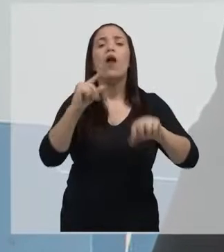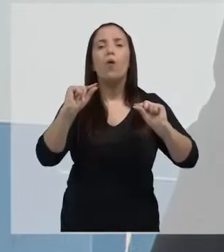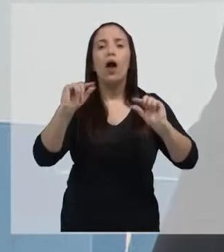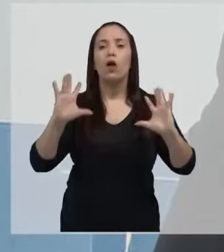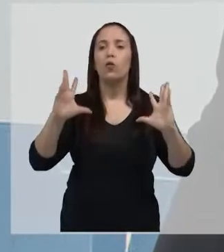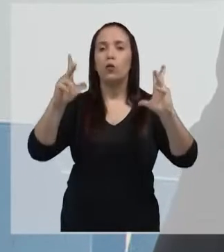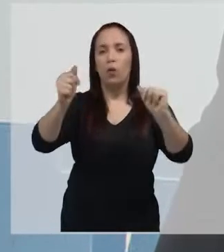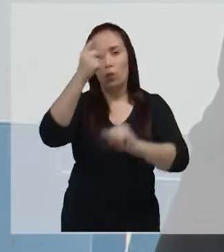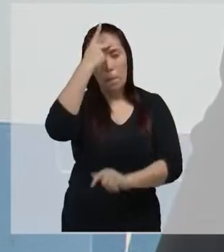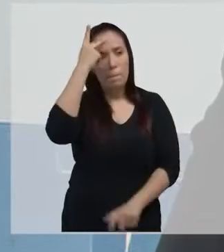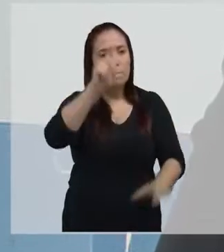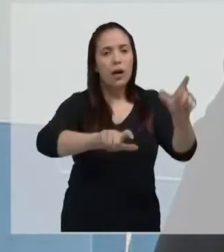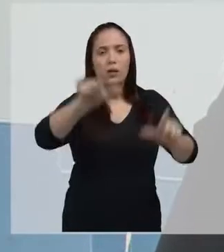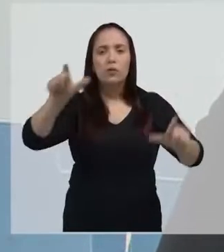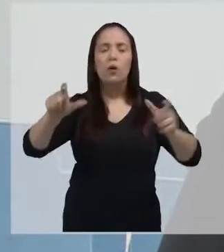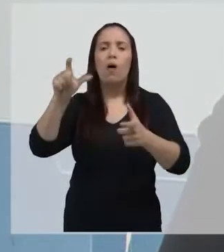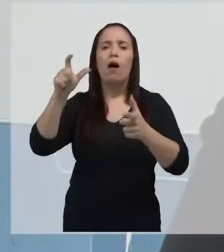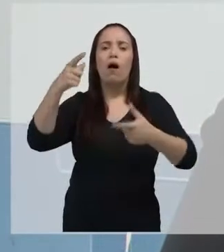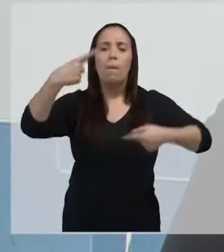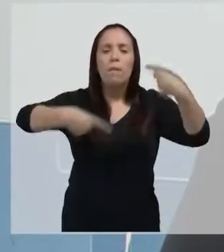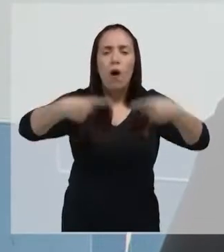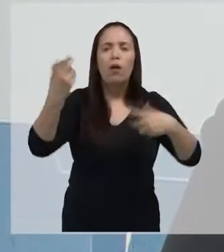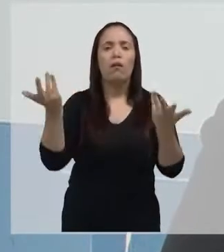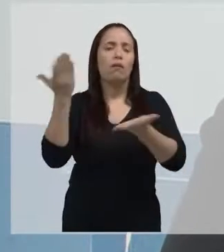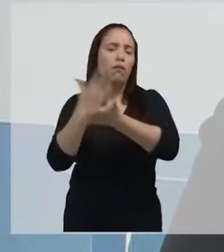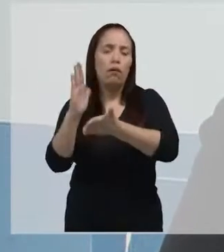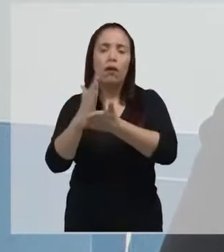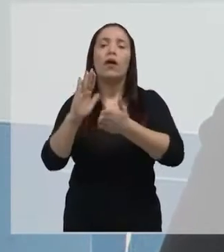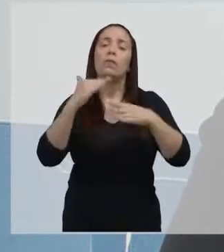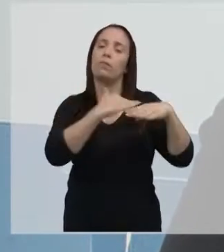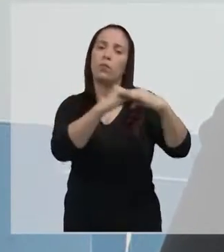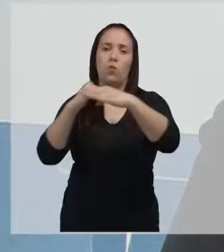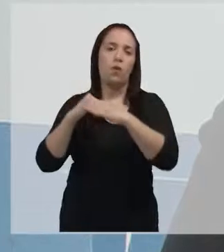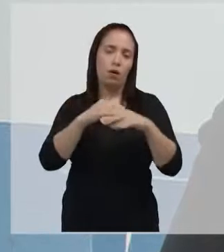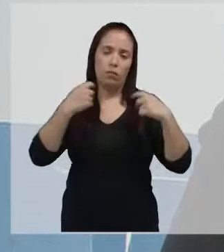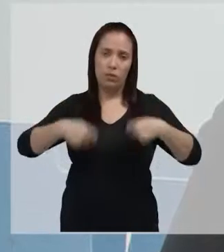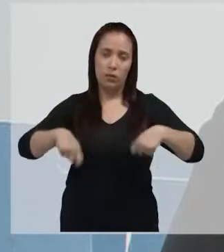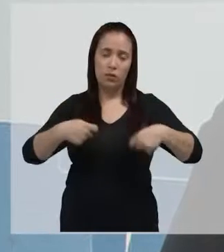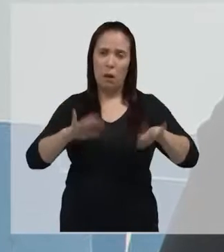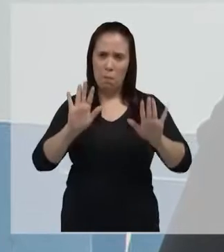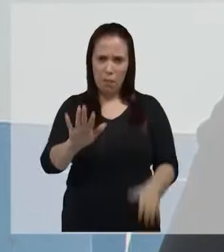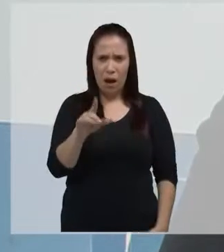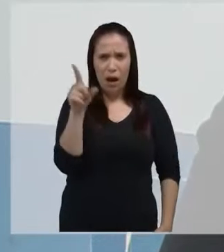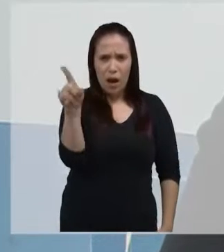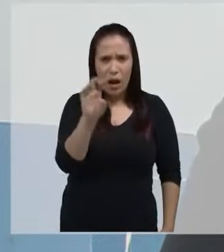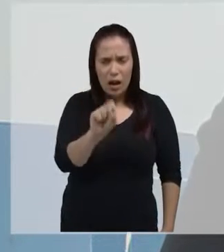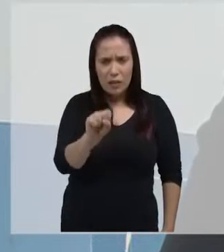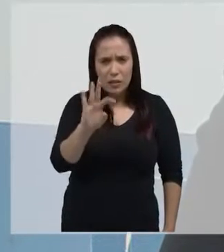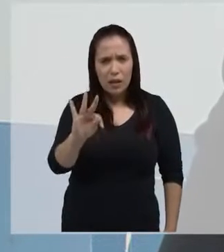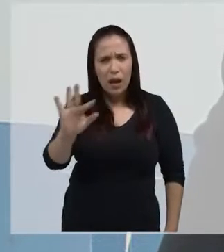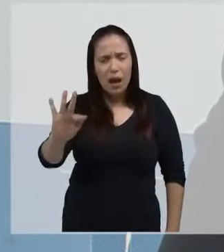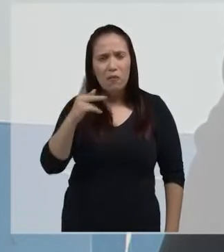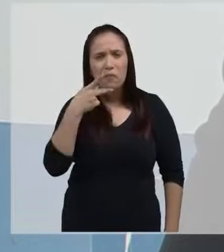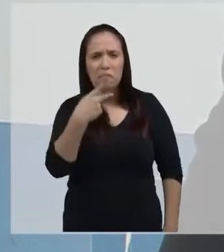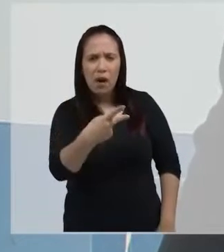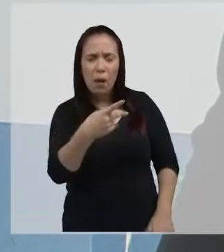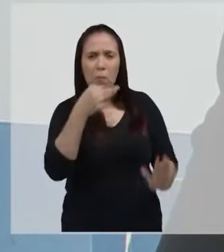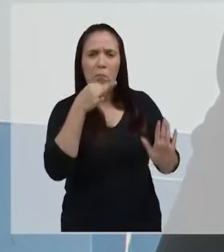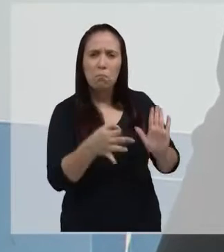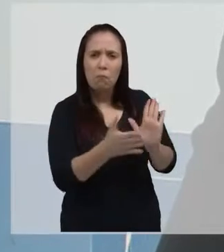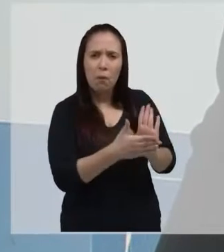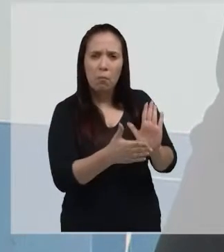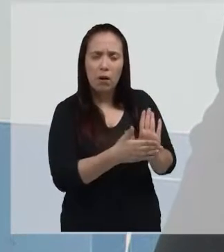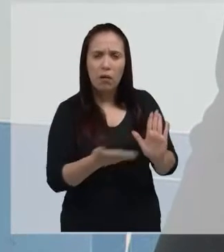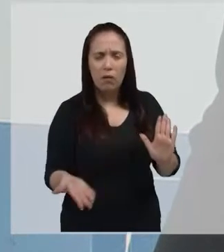acho perfeita a mudança. Só que o Supremo Tribunal Federal propõe, não é estranho, uma mudança na Constituição, não é